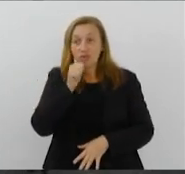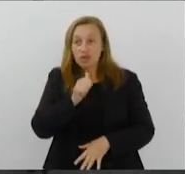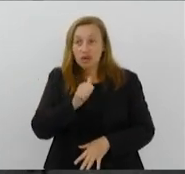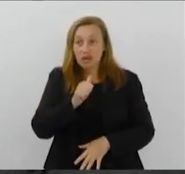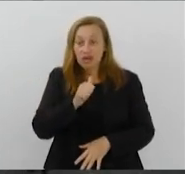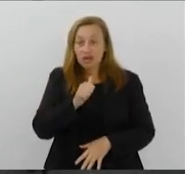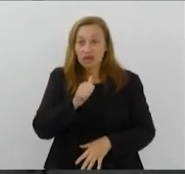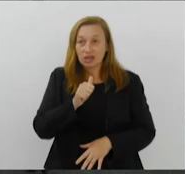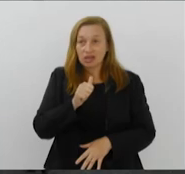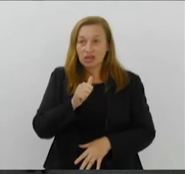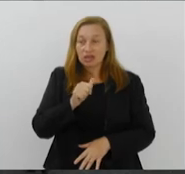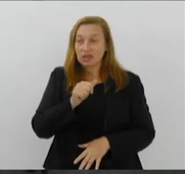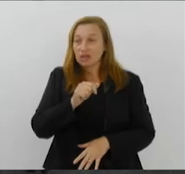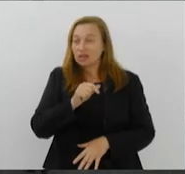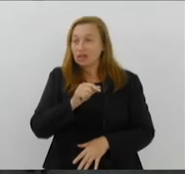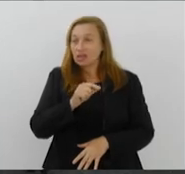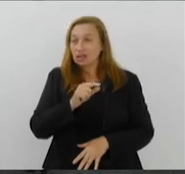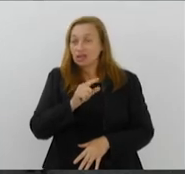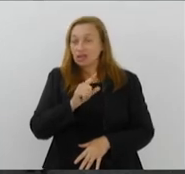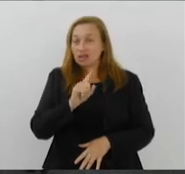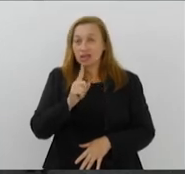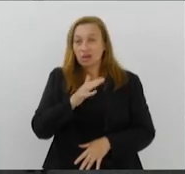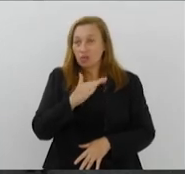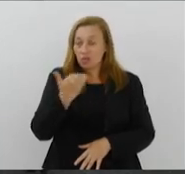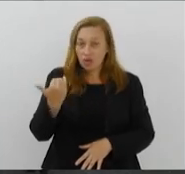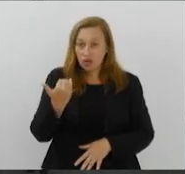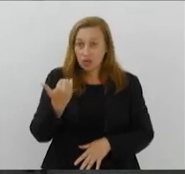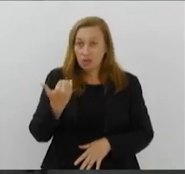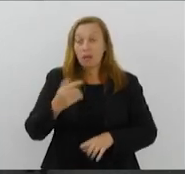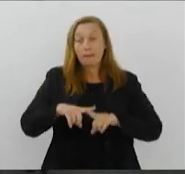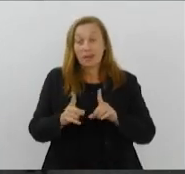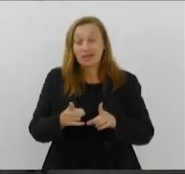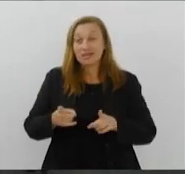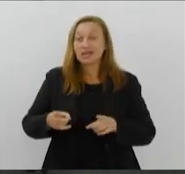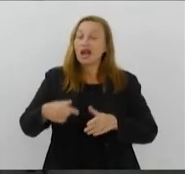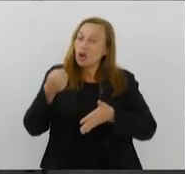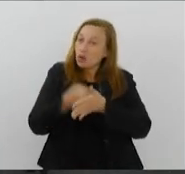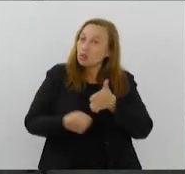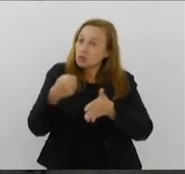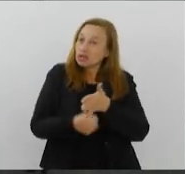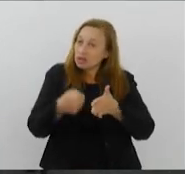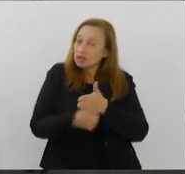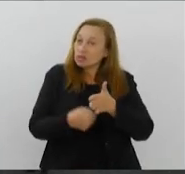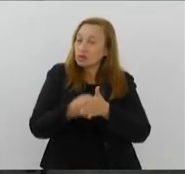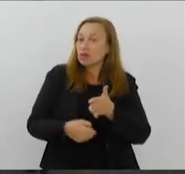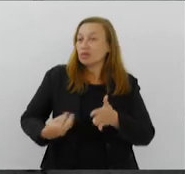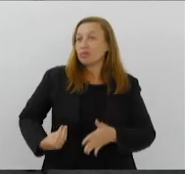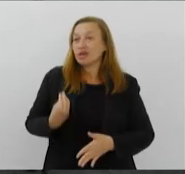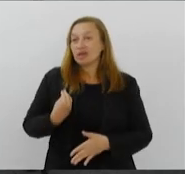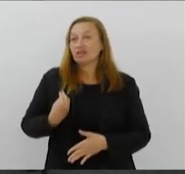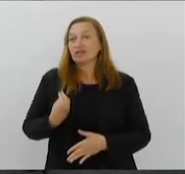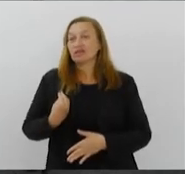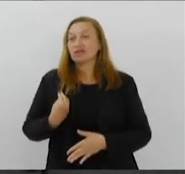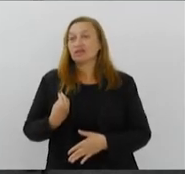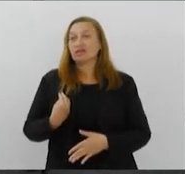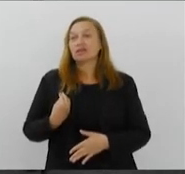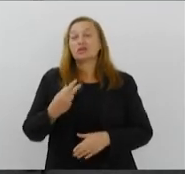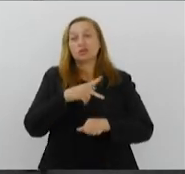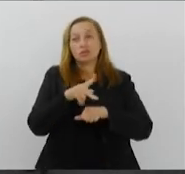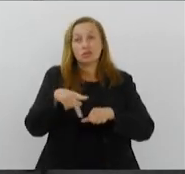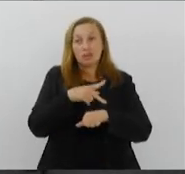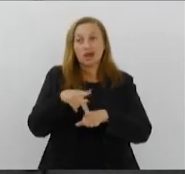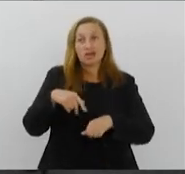que não se deixou morrer, de uma mulher que está o tempo todo lutando pela vida, num estado, num país, aliás,